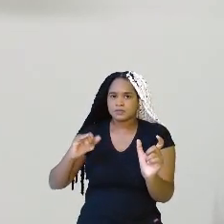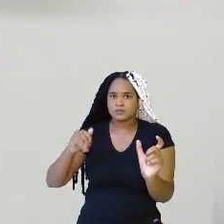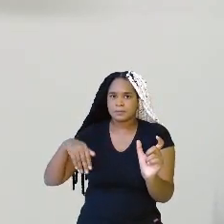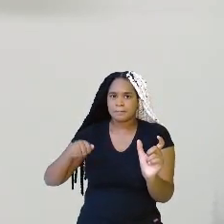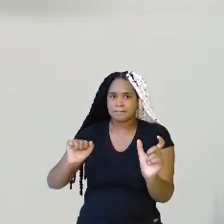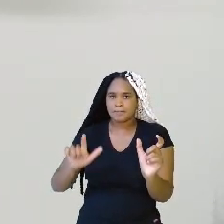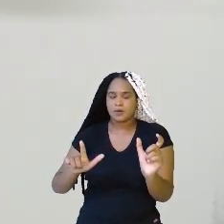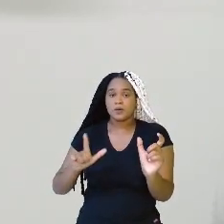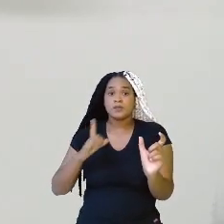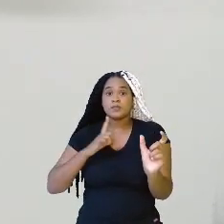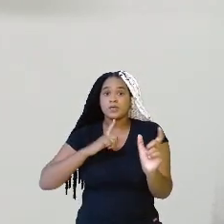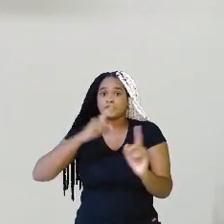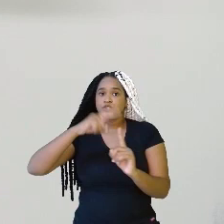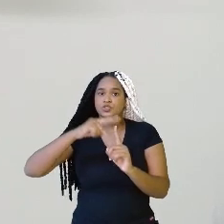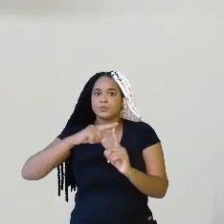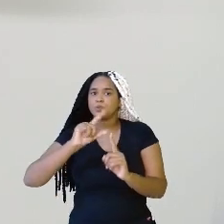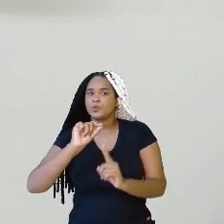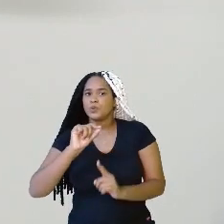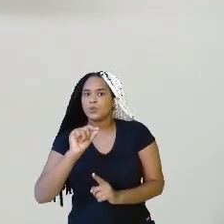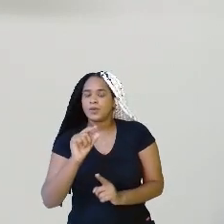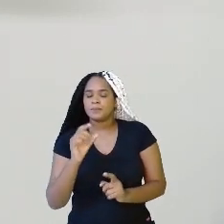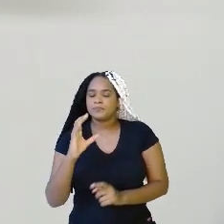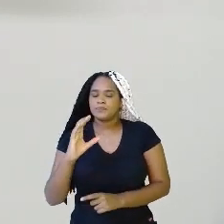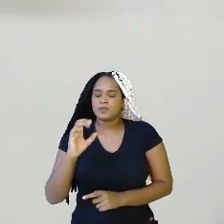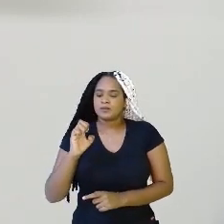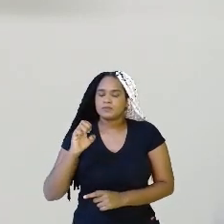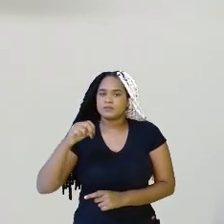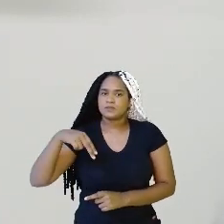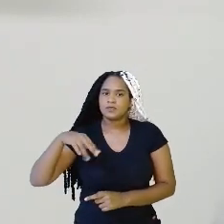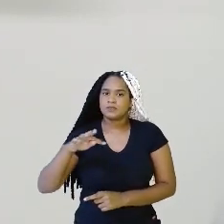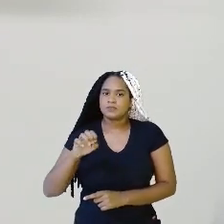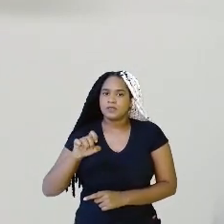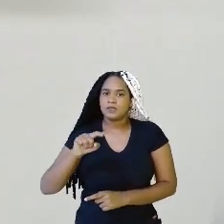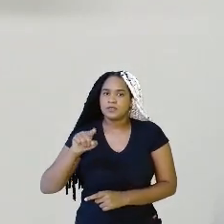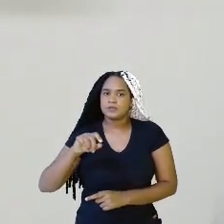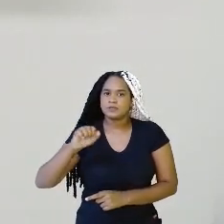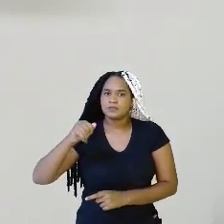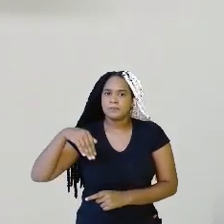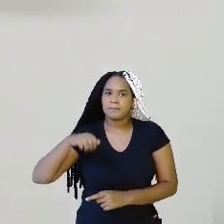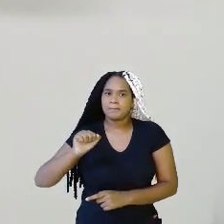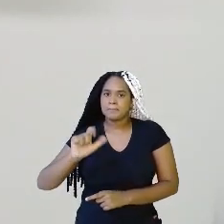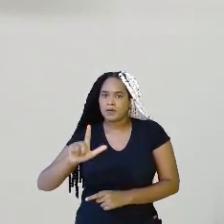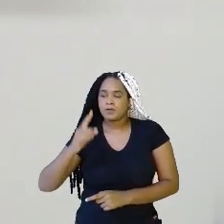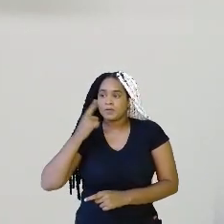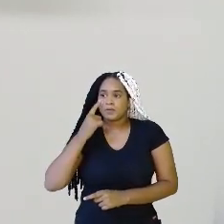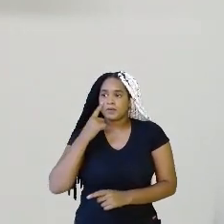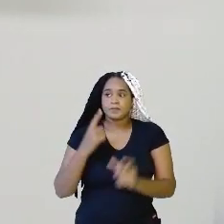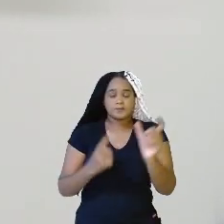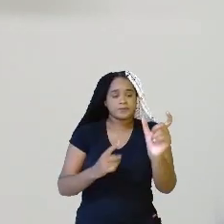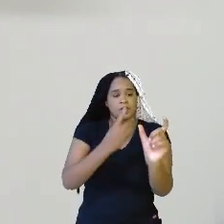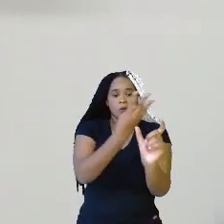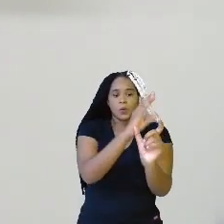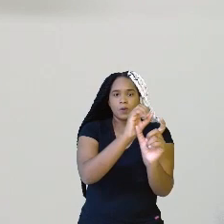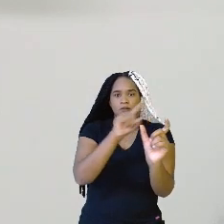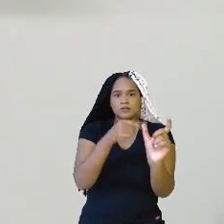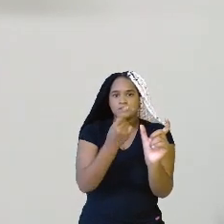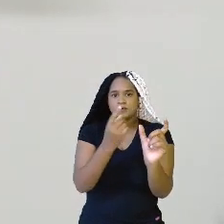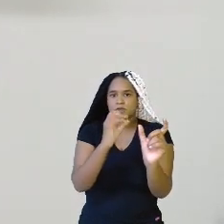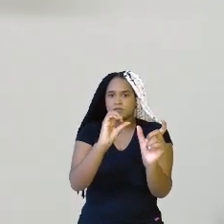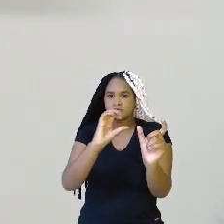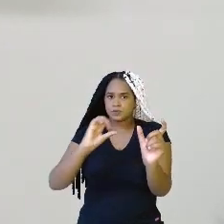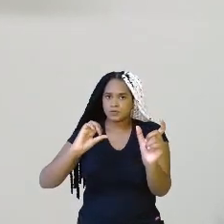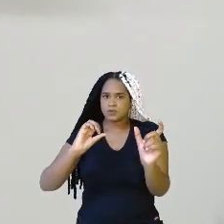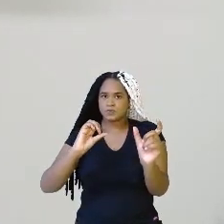casa centesimal. Aquela parte dos centavos, lembra? Pronto. Esses 40,09,